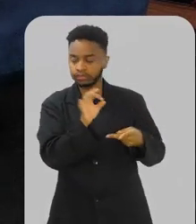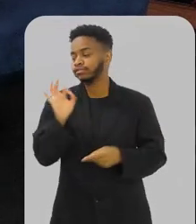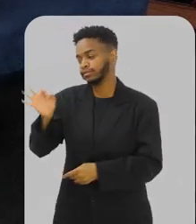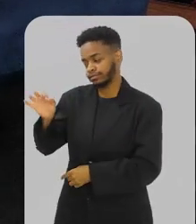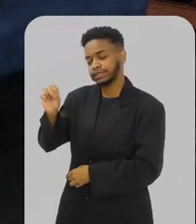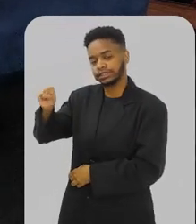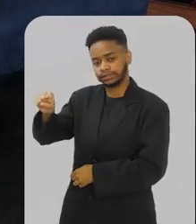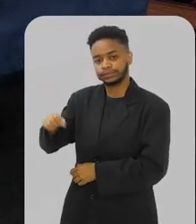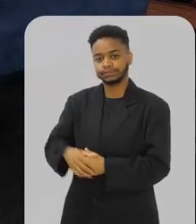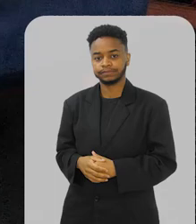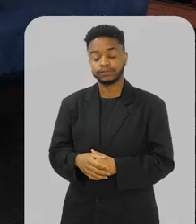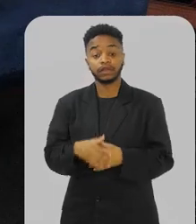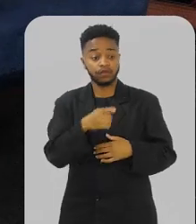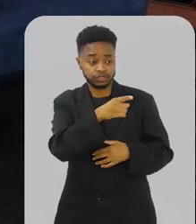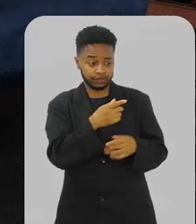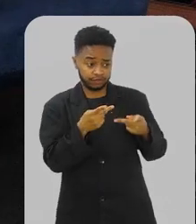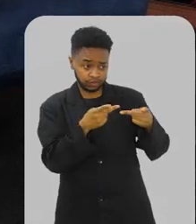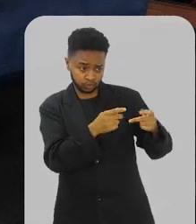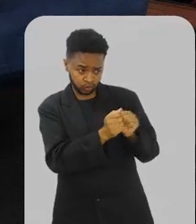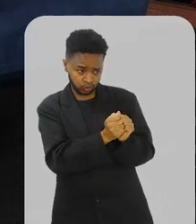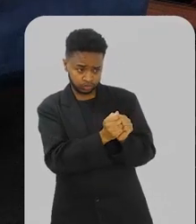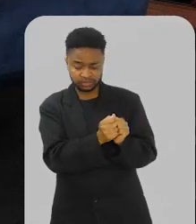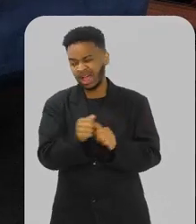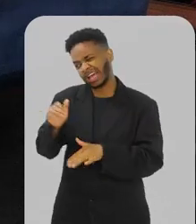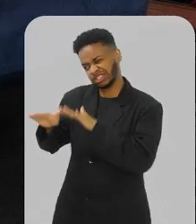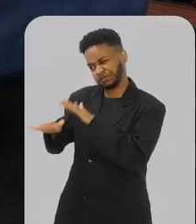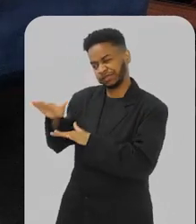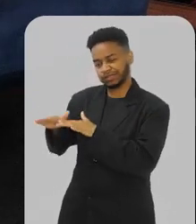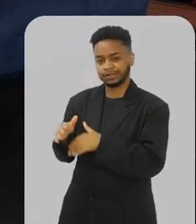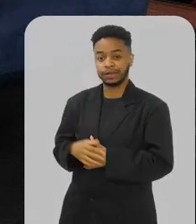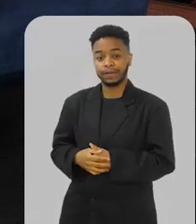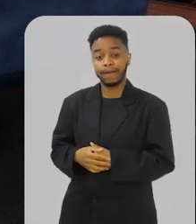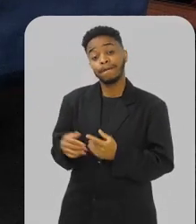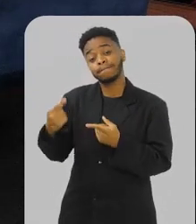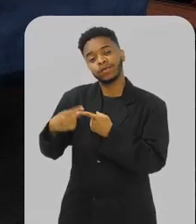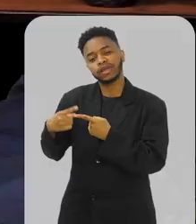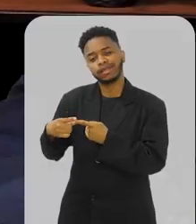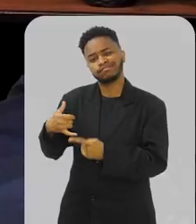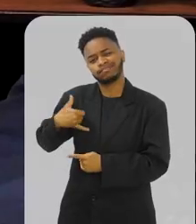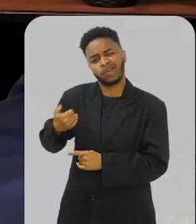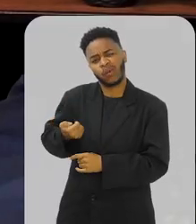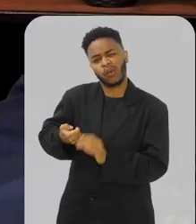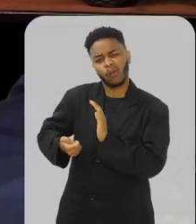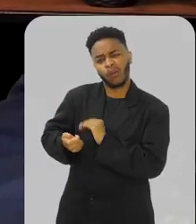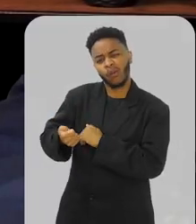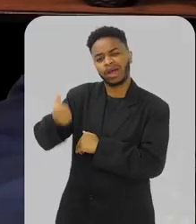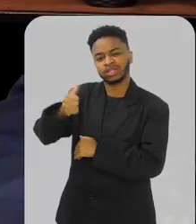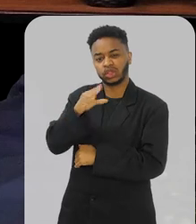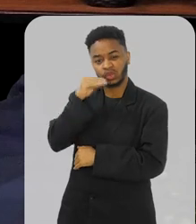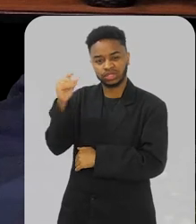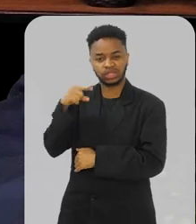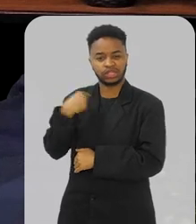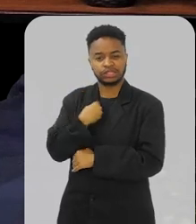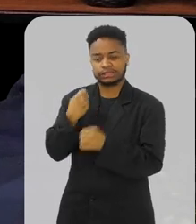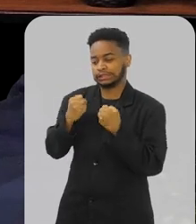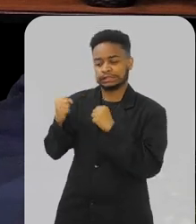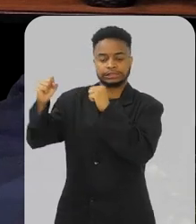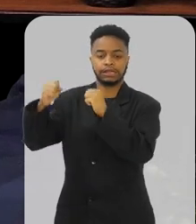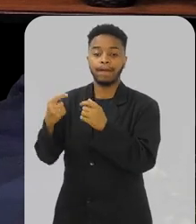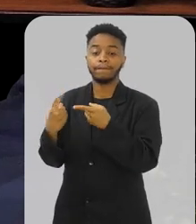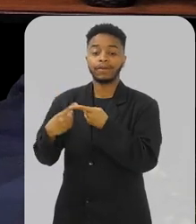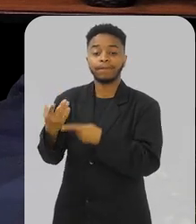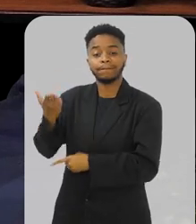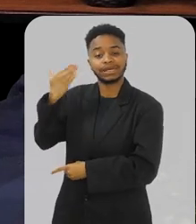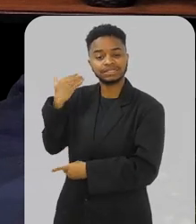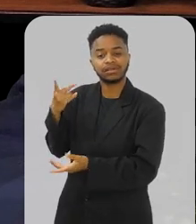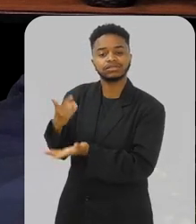assistente. E aí você ia com ela. Às vezes. Pré-adolescente é rebelde, né? Antigamente as casas de